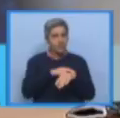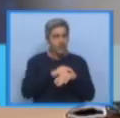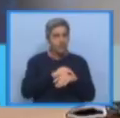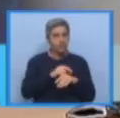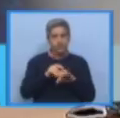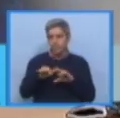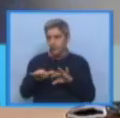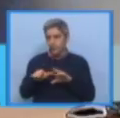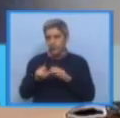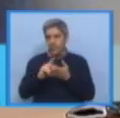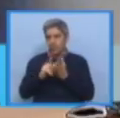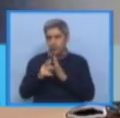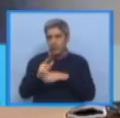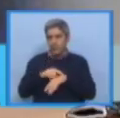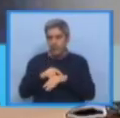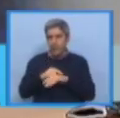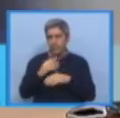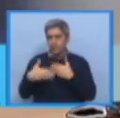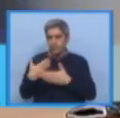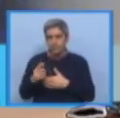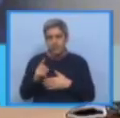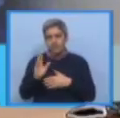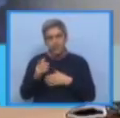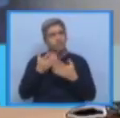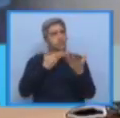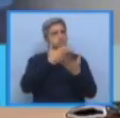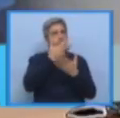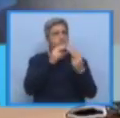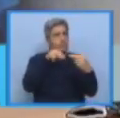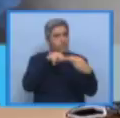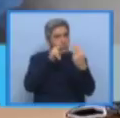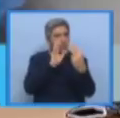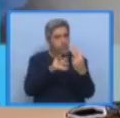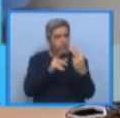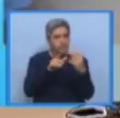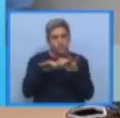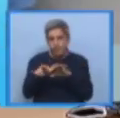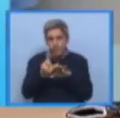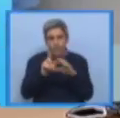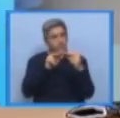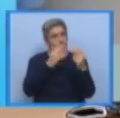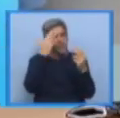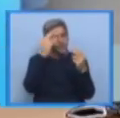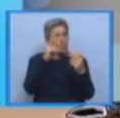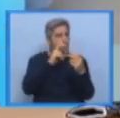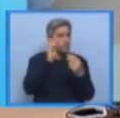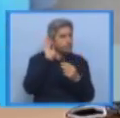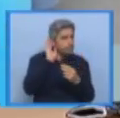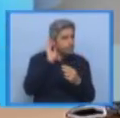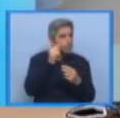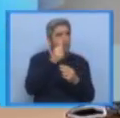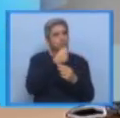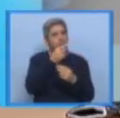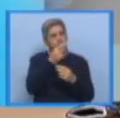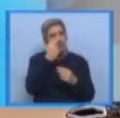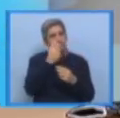esta pressão da tecnologia e é muito importante fomentarmos e mantermos esta ligação do médico ter capacidade para ouvir e acolher o sofrimento